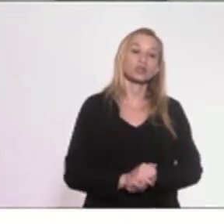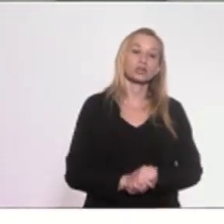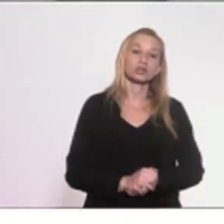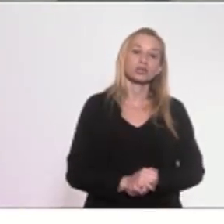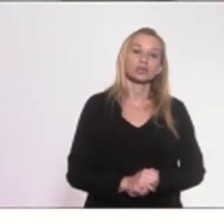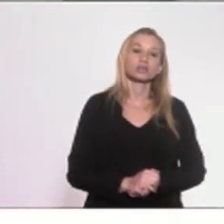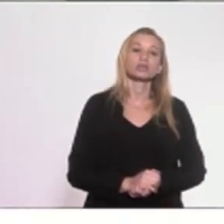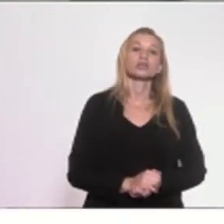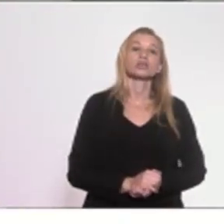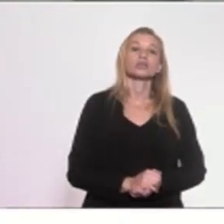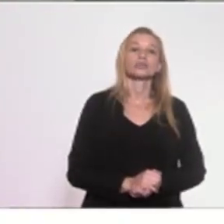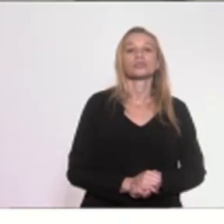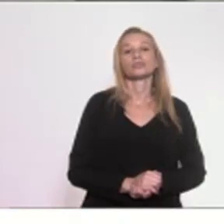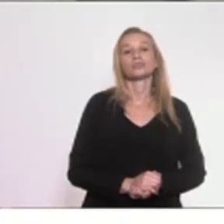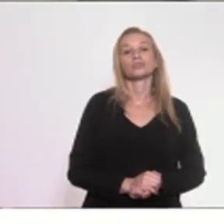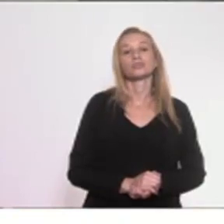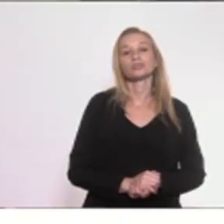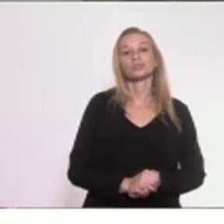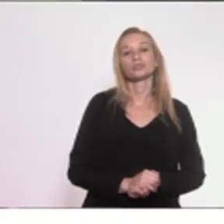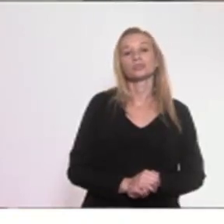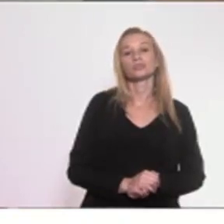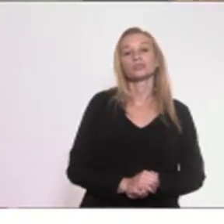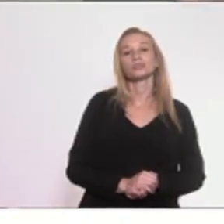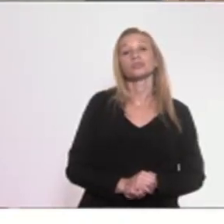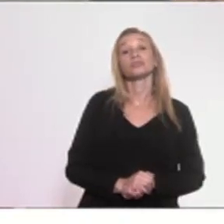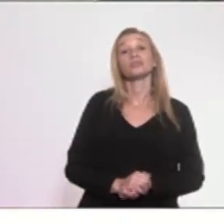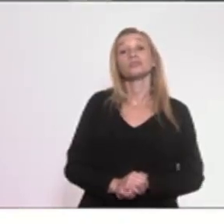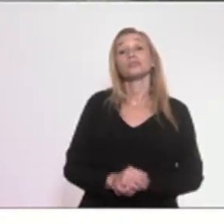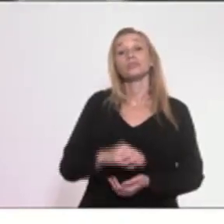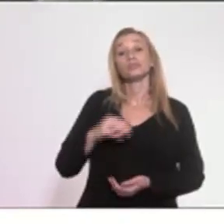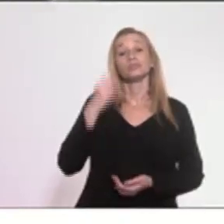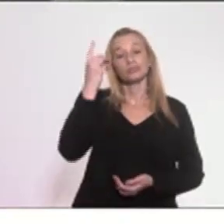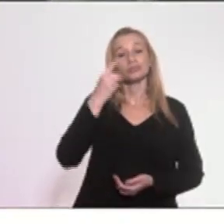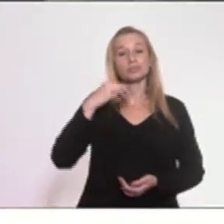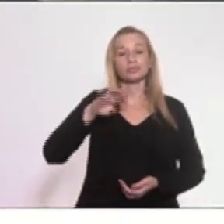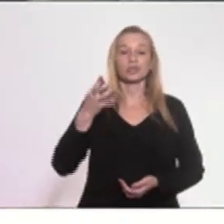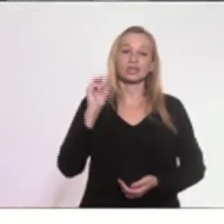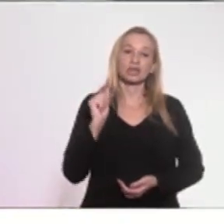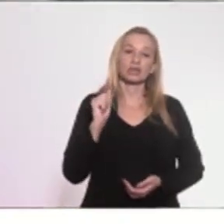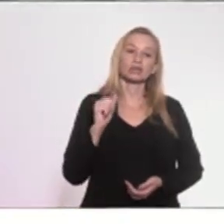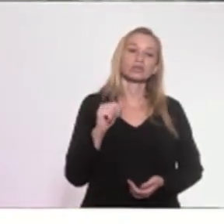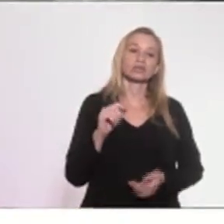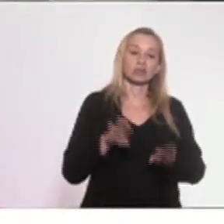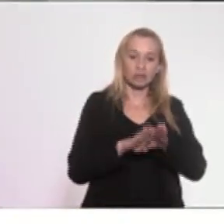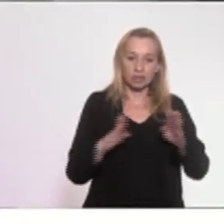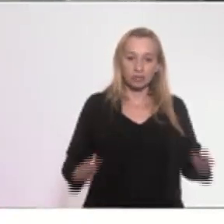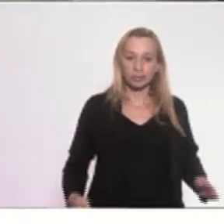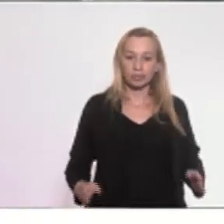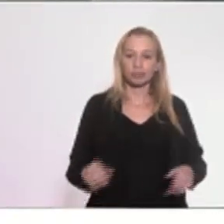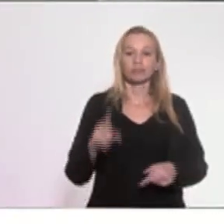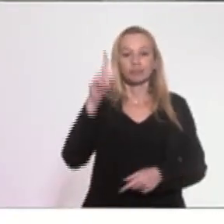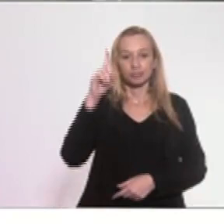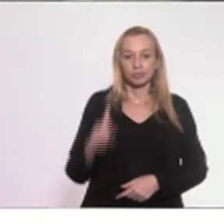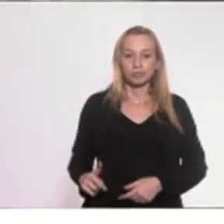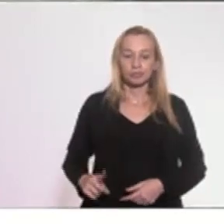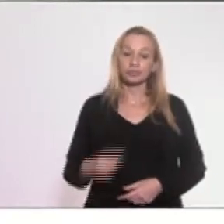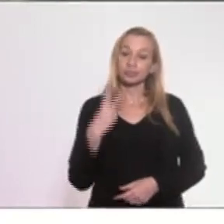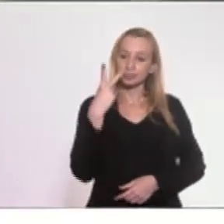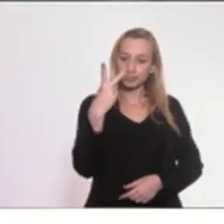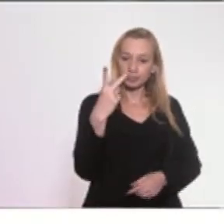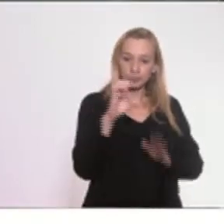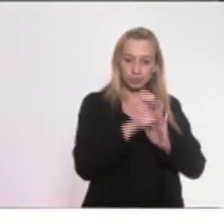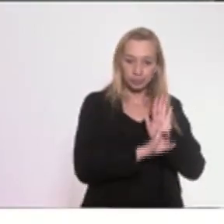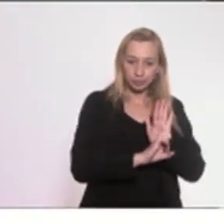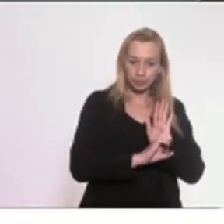Foram protocoladas, deputada Marta Rocha, foram protocoladas ali na mesa diretora duas emendas. Foram protocoladas duas